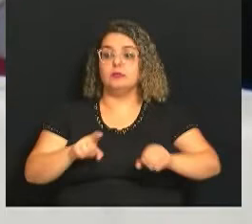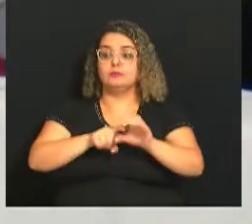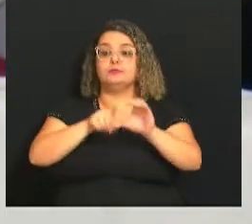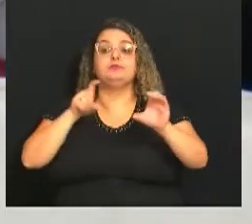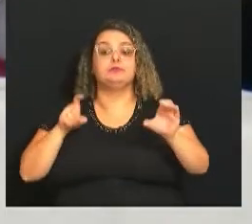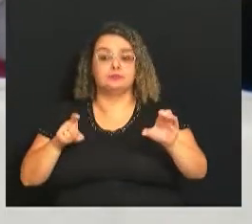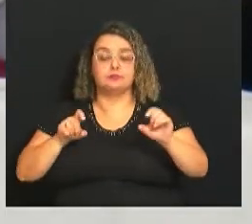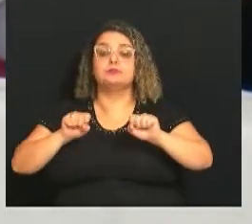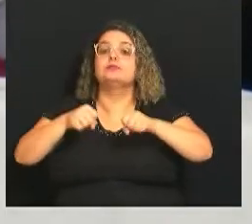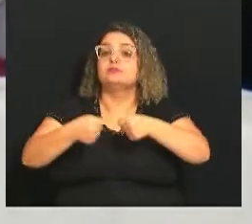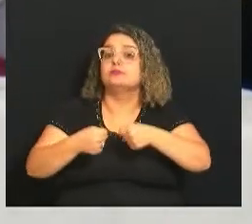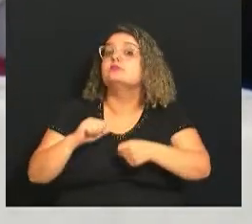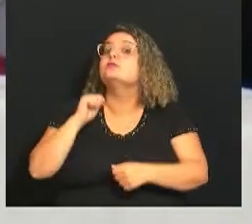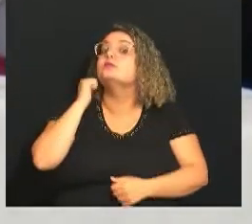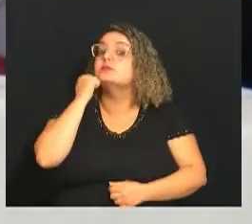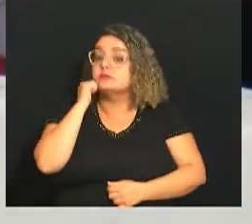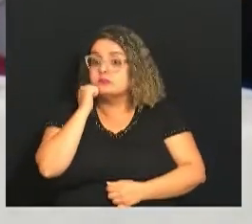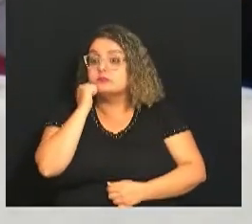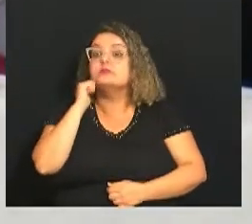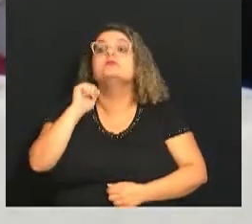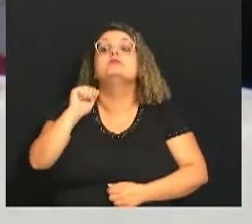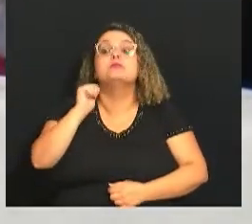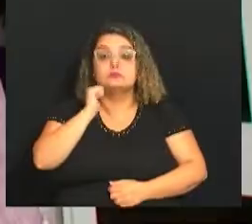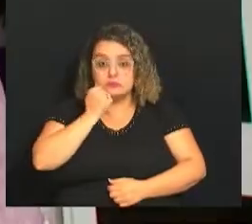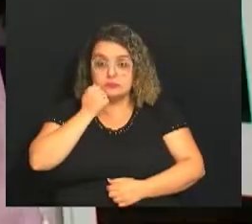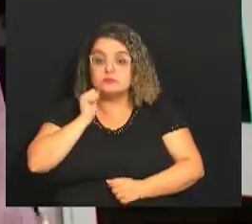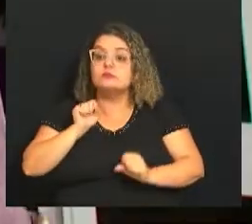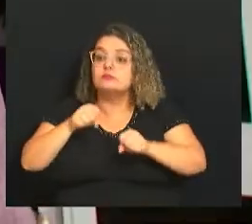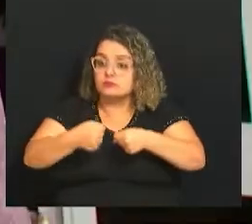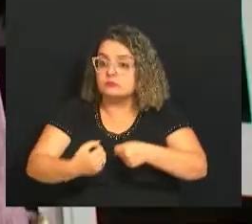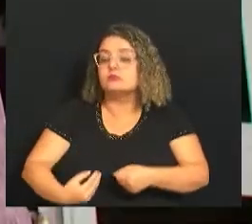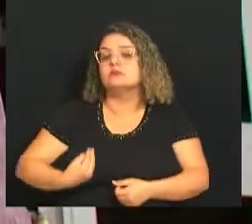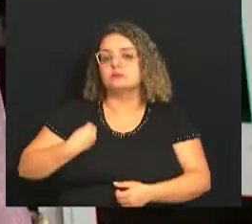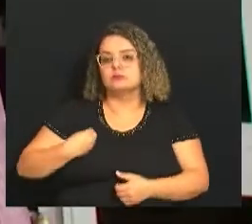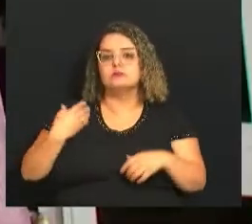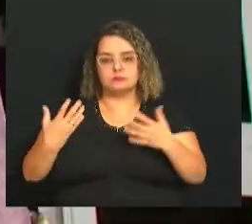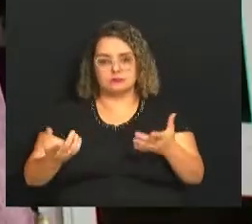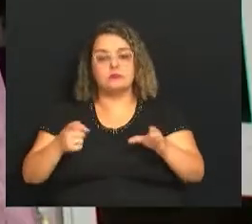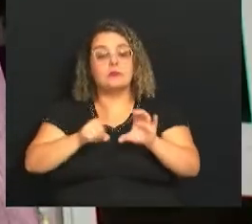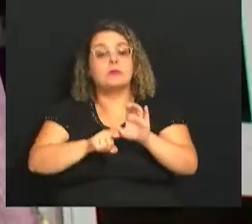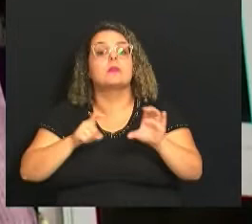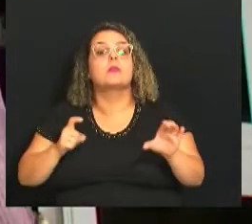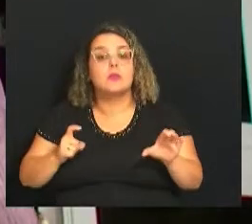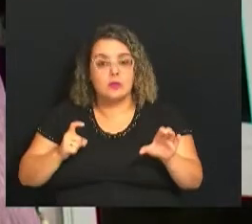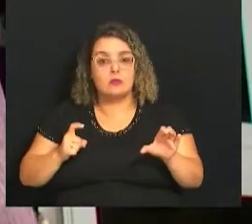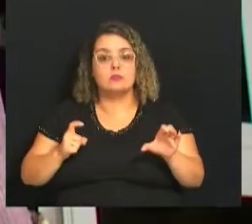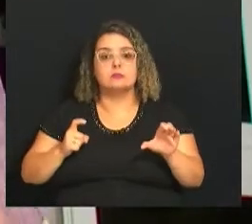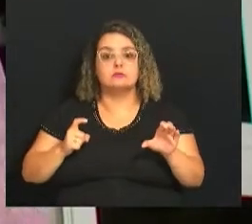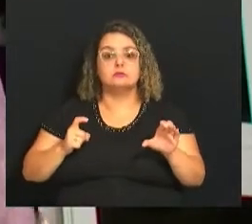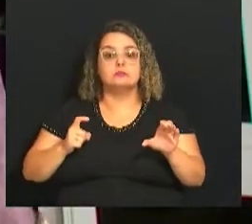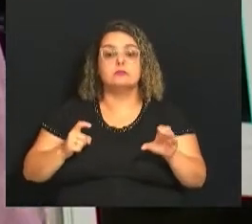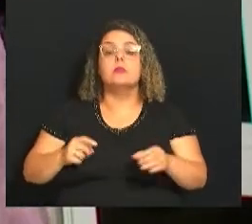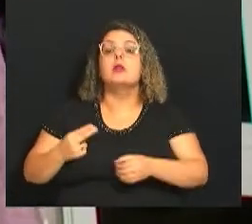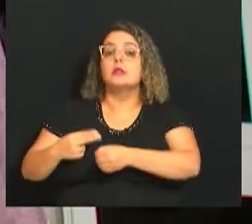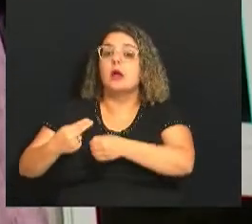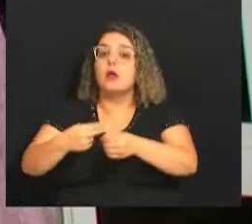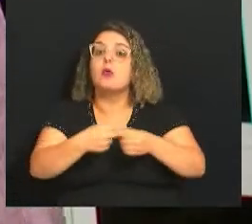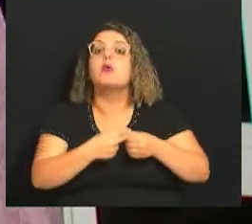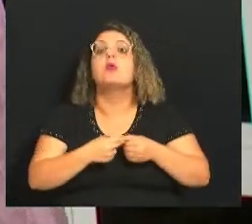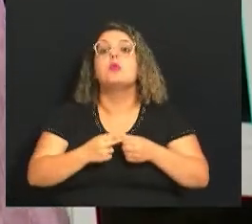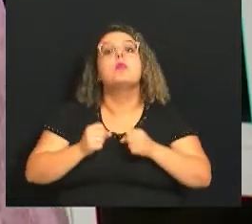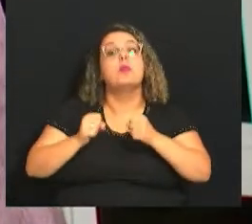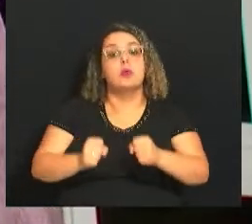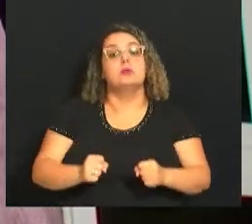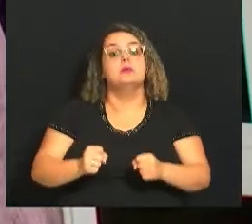defesa da ciência, ciência em defesa da vida. Em razão da autonomia, foi justamente o fato da Unicamp poder suspender